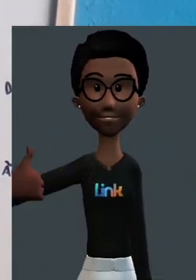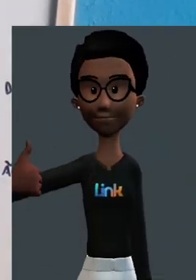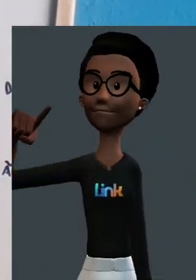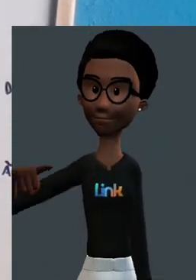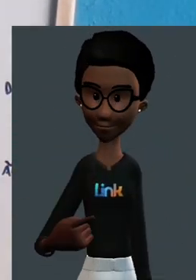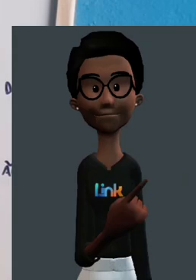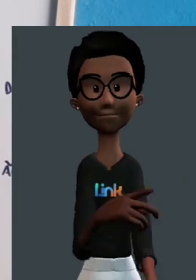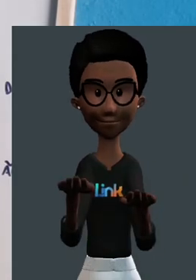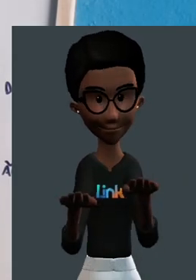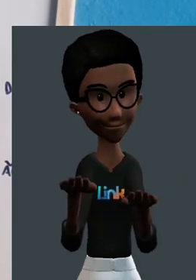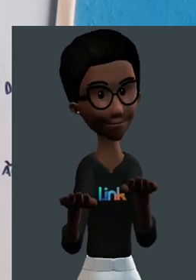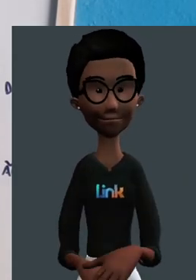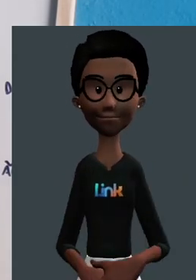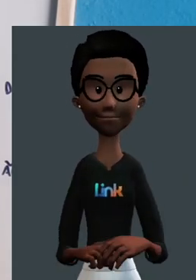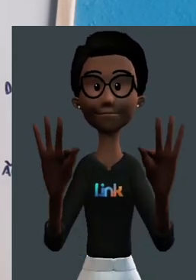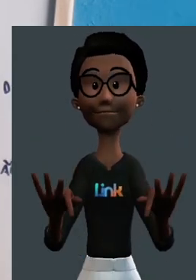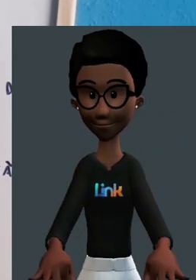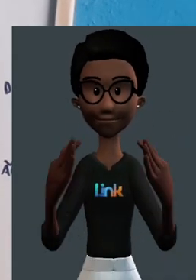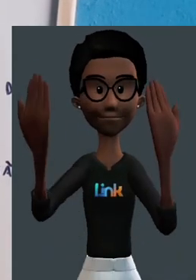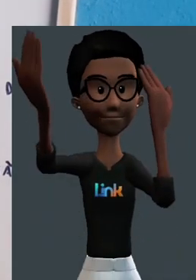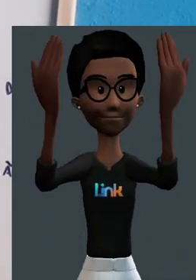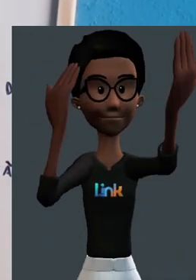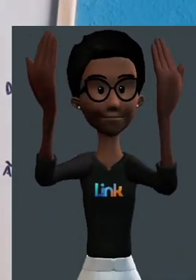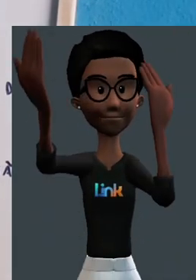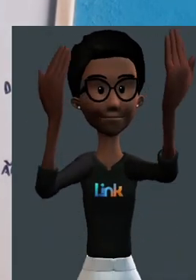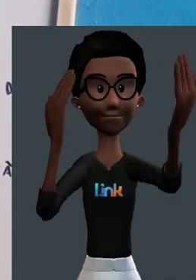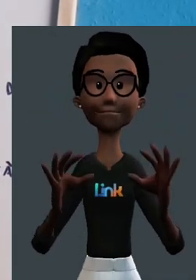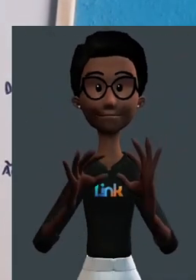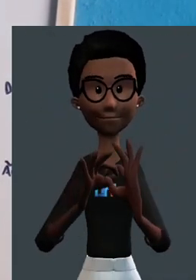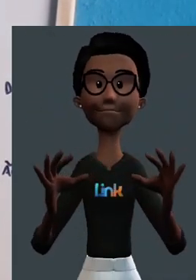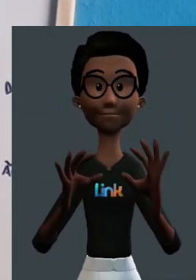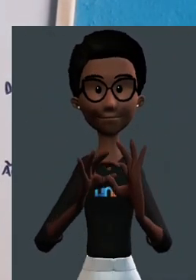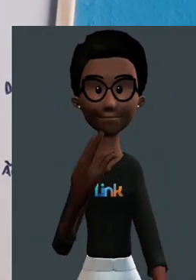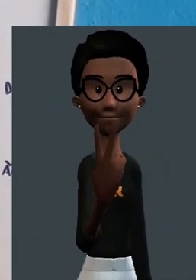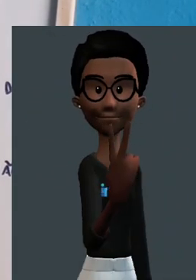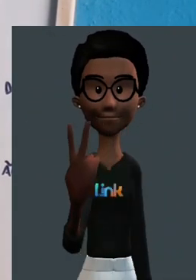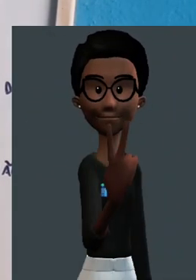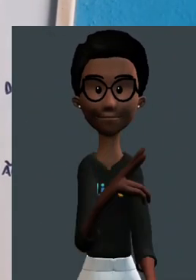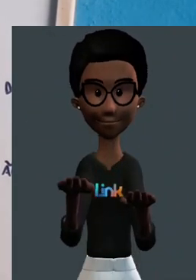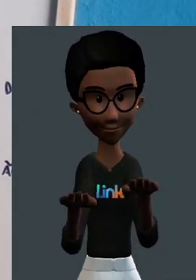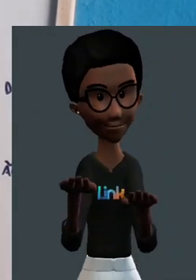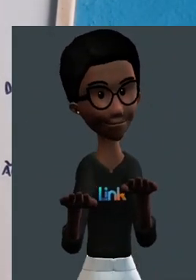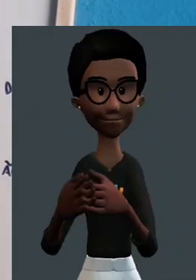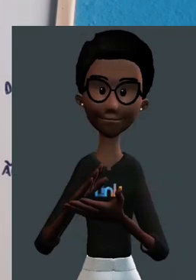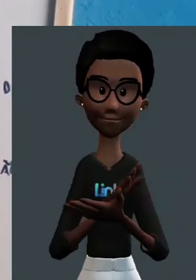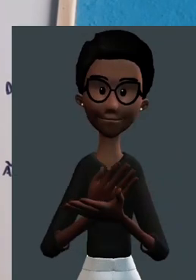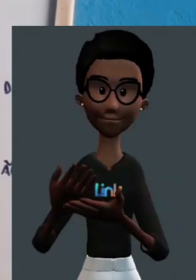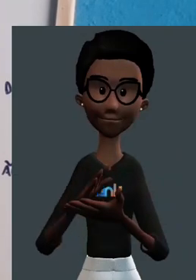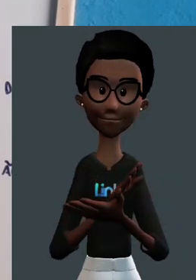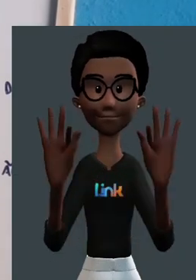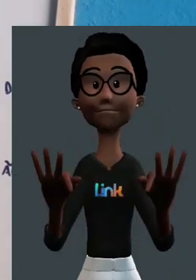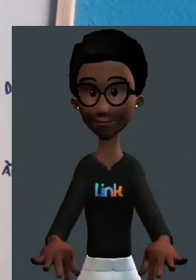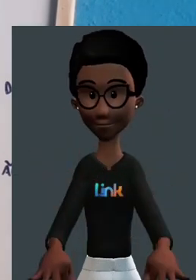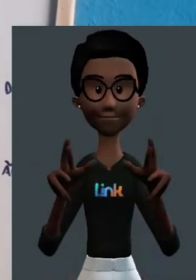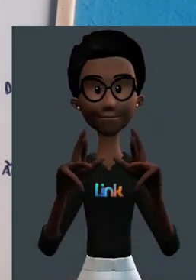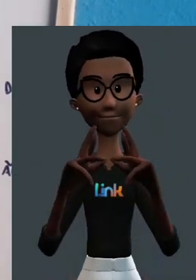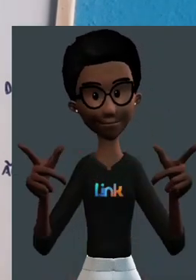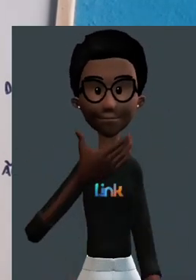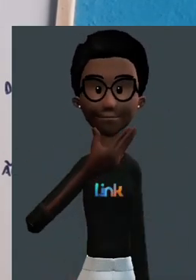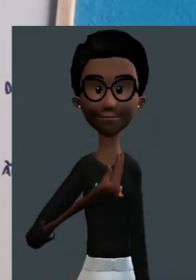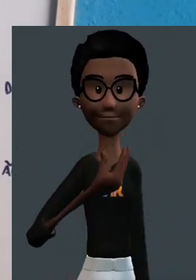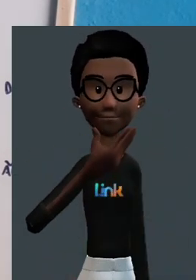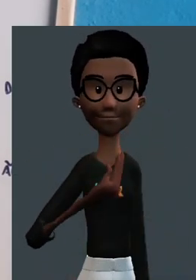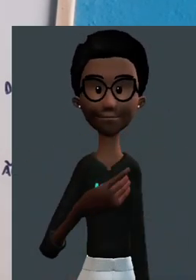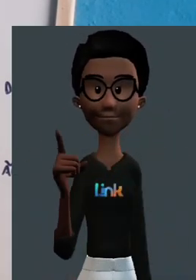de vezes. A pessoa provavelmente não disse 1 milhão de vezes, mas ela coloca esse milhão para se referir que ela já